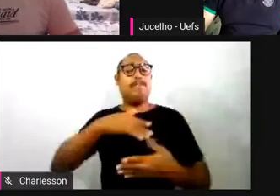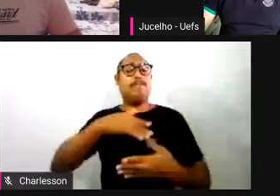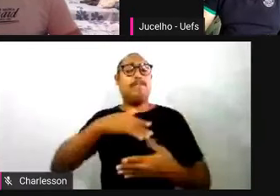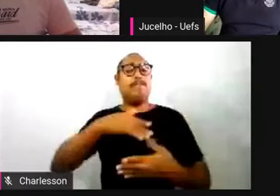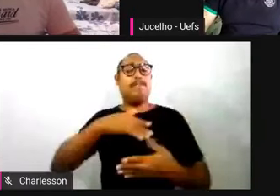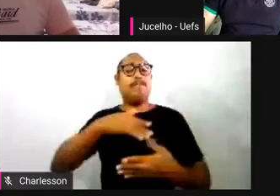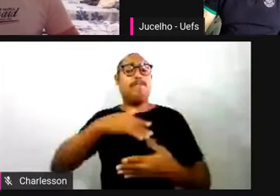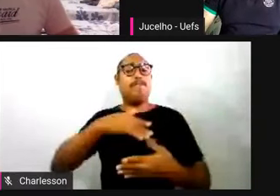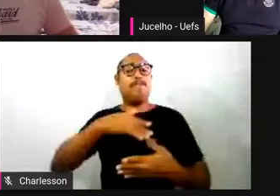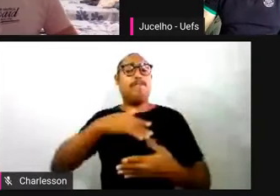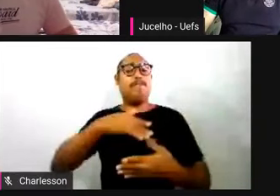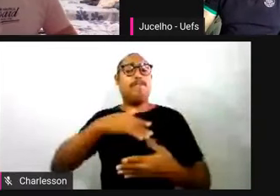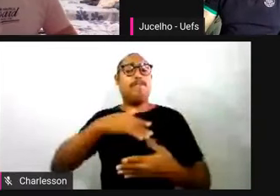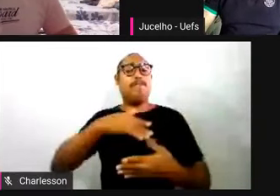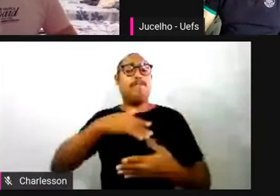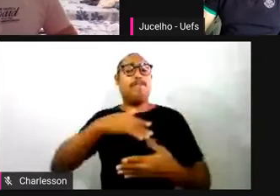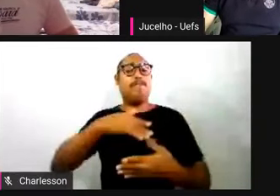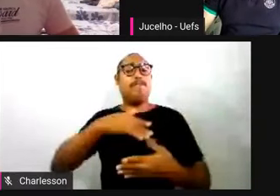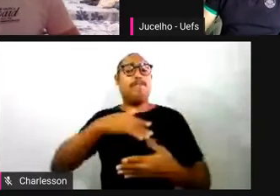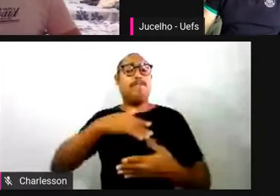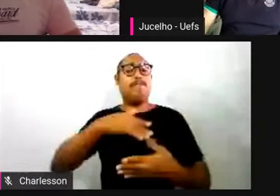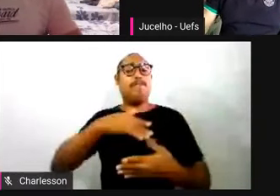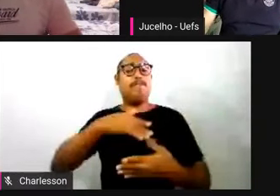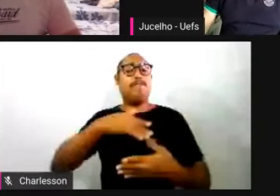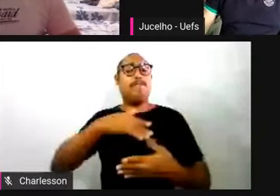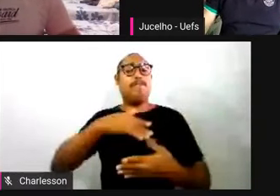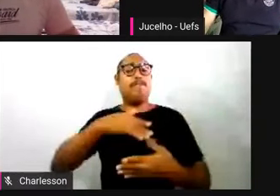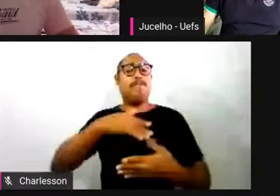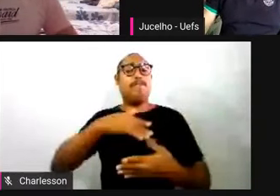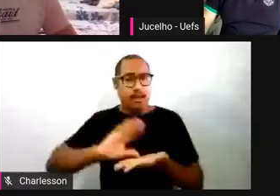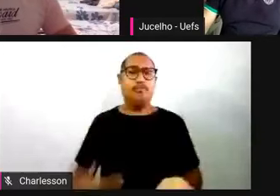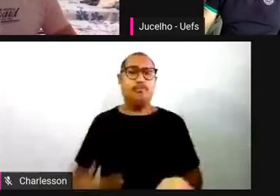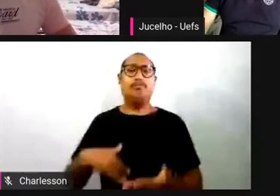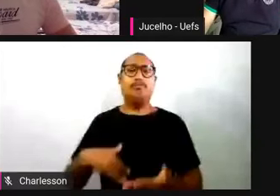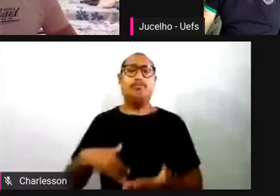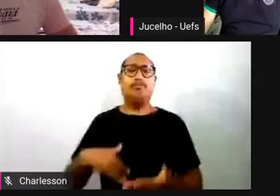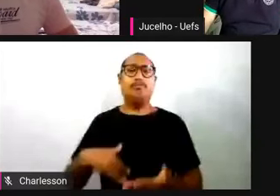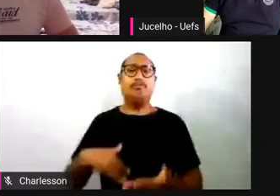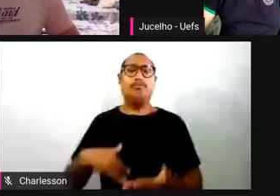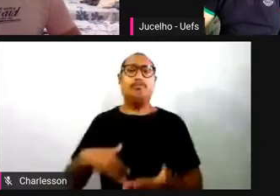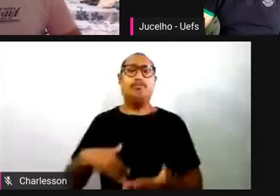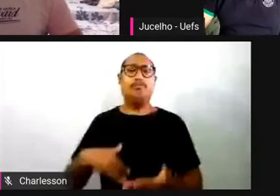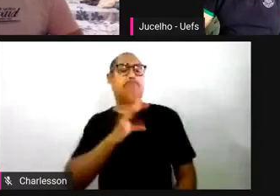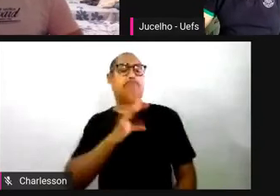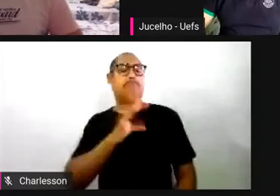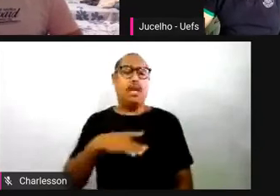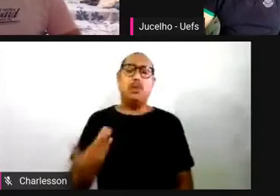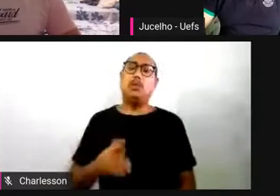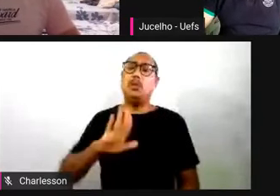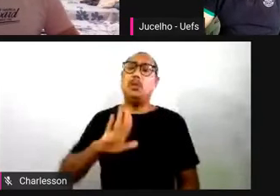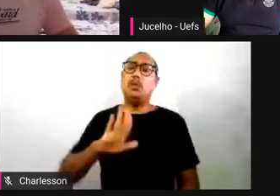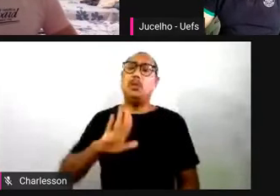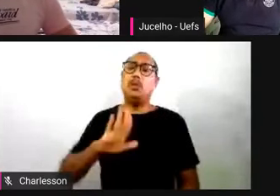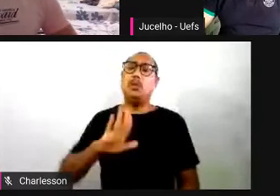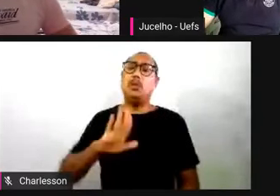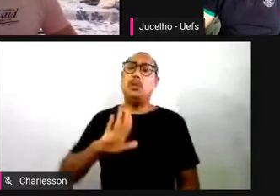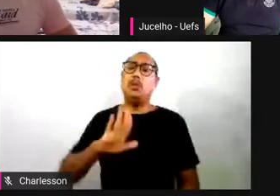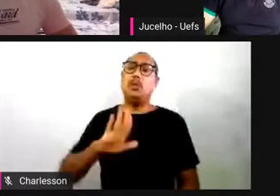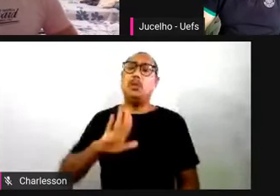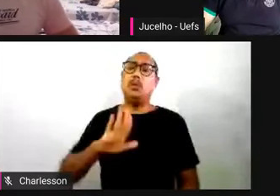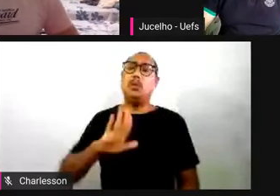Dizem que a ignorância gera medo, que gera preconceito e alimenta a discriminação. Esse é um outro dito popular.